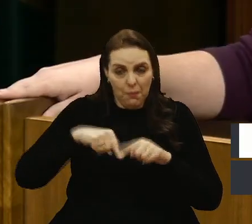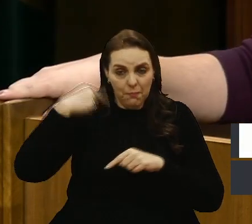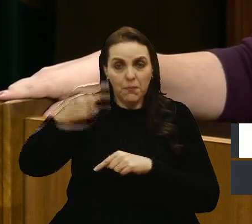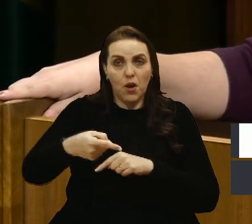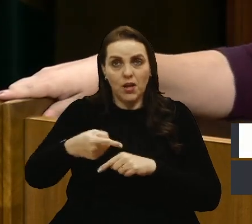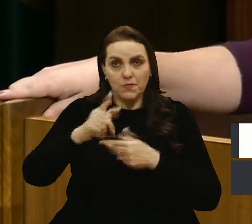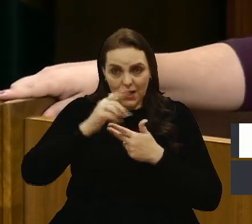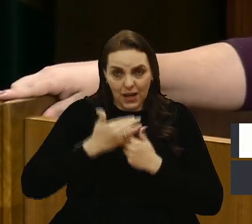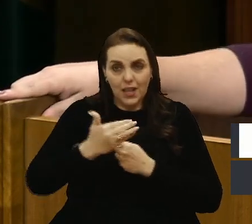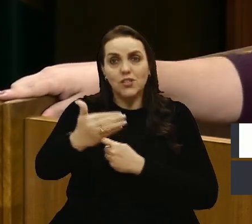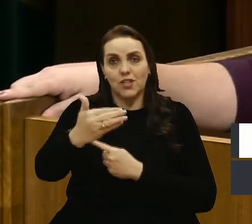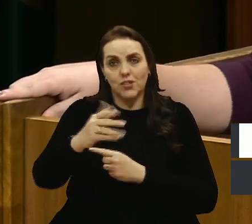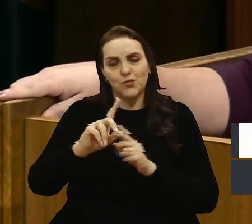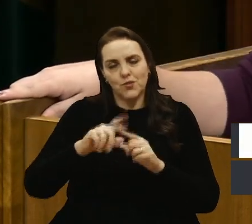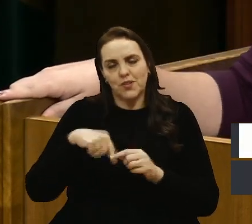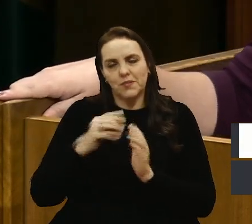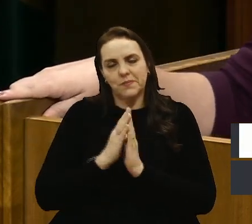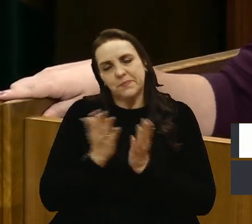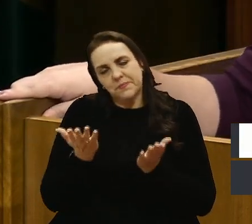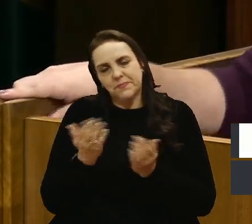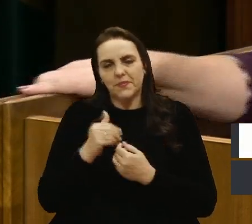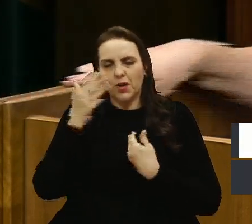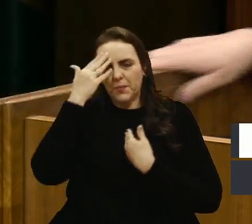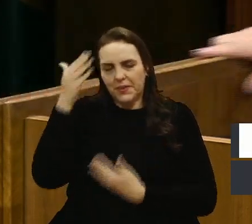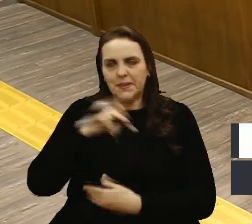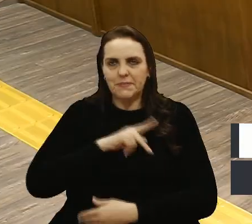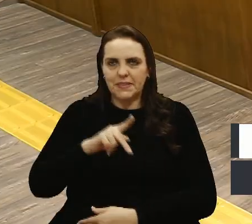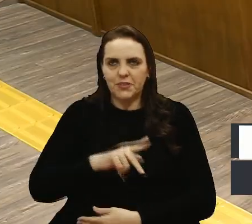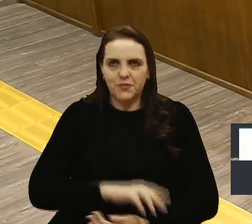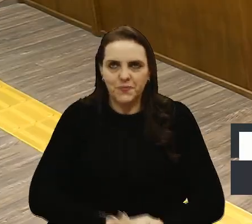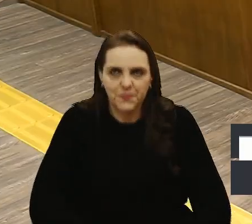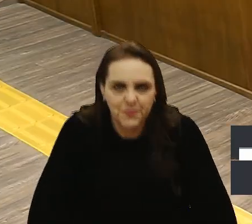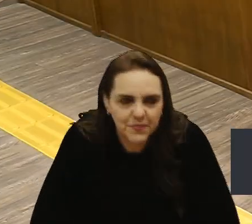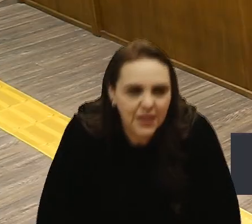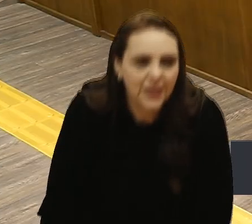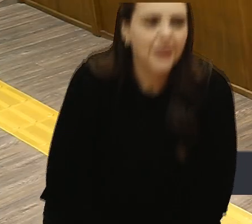legislatura, provavelmente. Era isso, senhor presidente. Obrigada. Obrigado, vereadora Daiane.